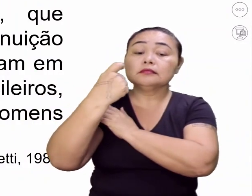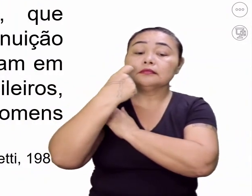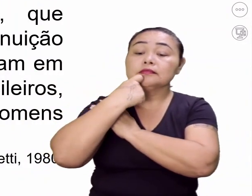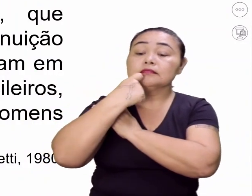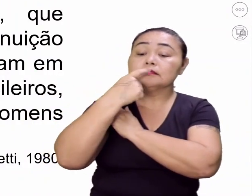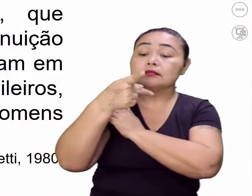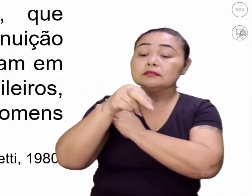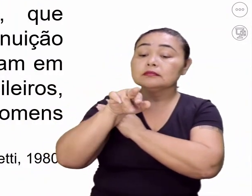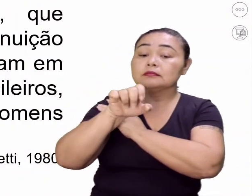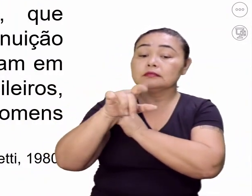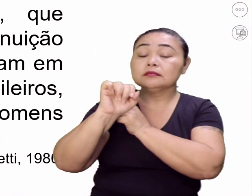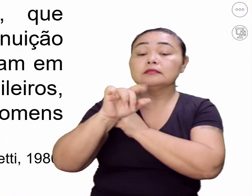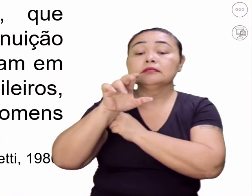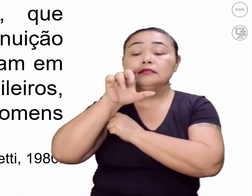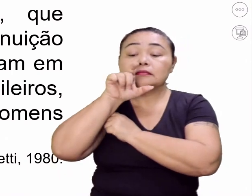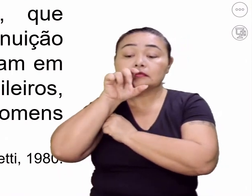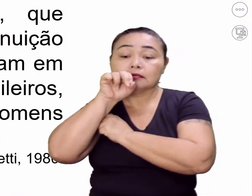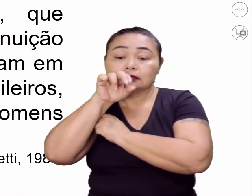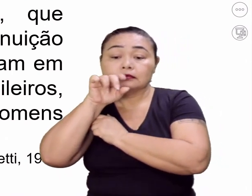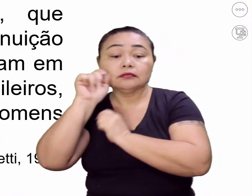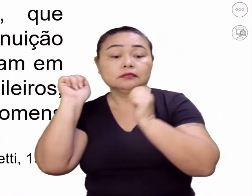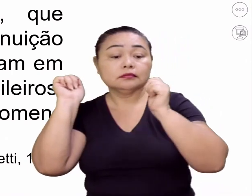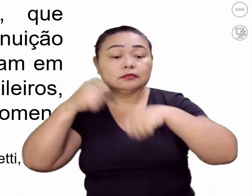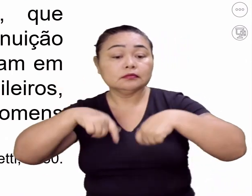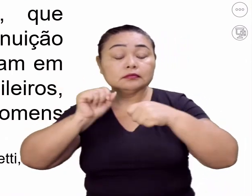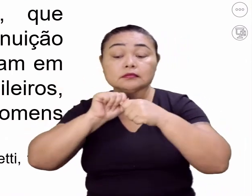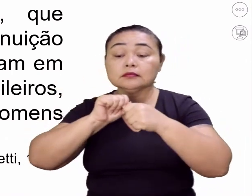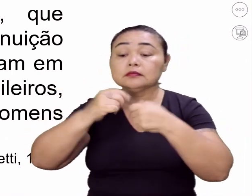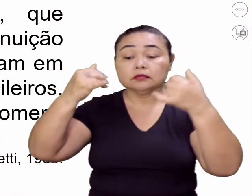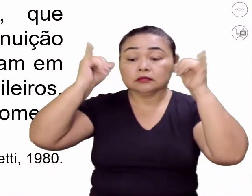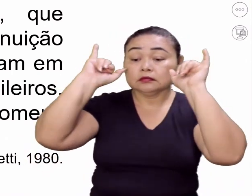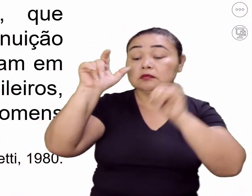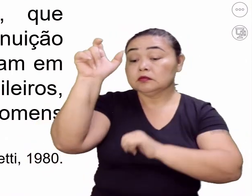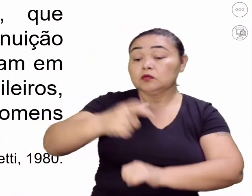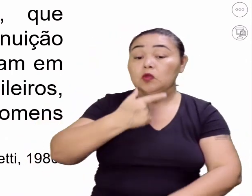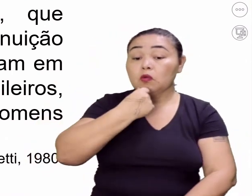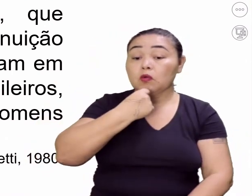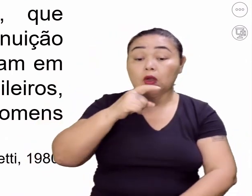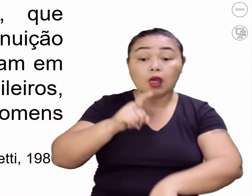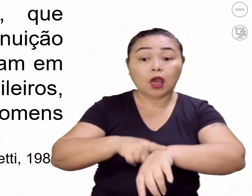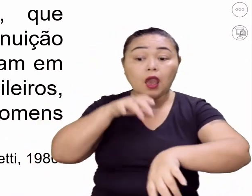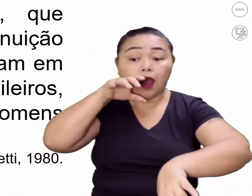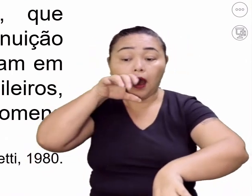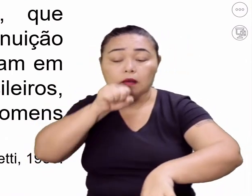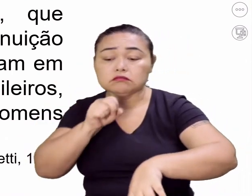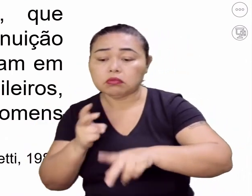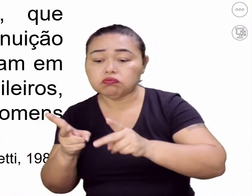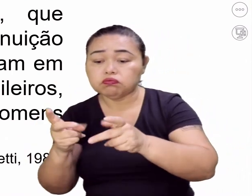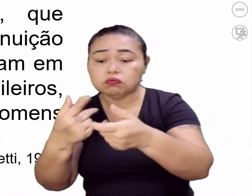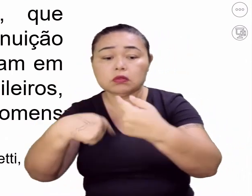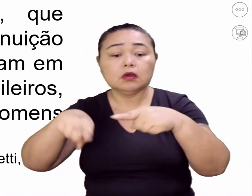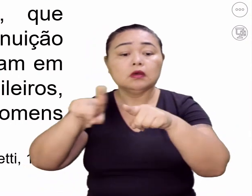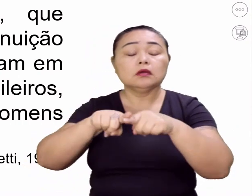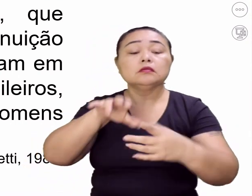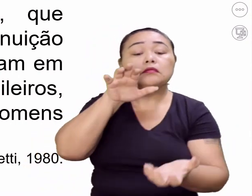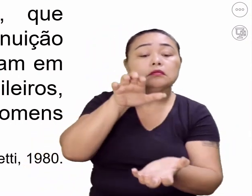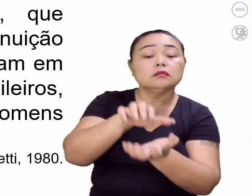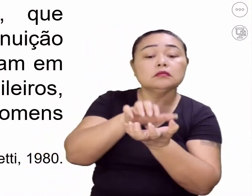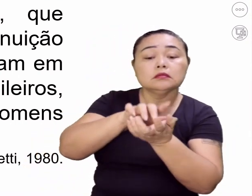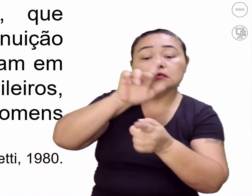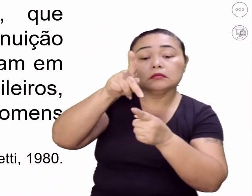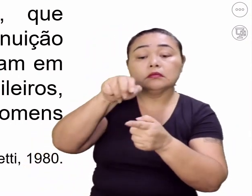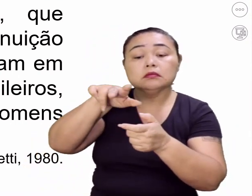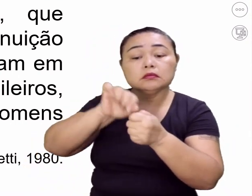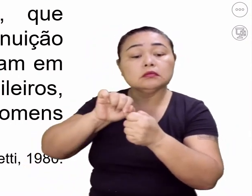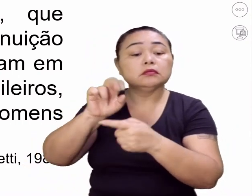piranhas são peixes carnívoros capazes de devorar um boi ou um homem em alguns minutos. Os jacarés alimentam-se de piranhas